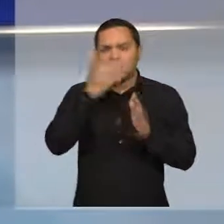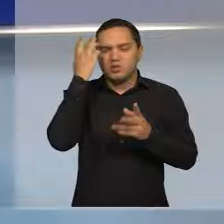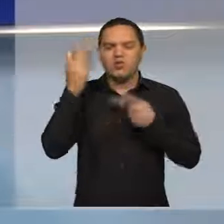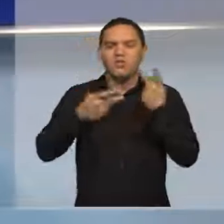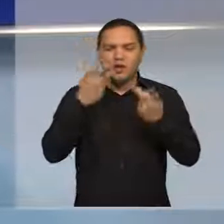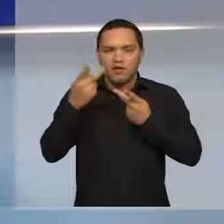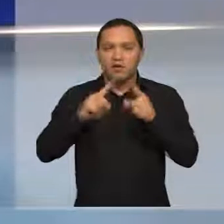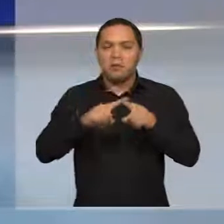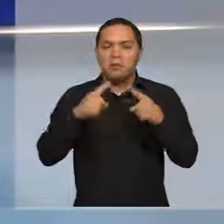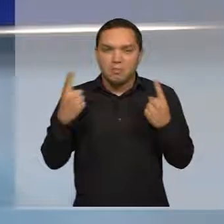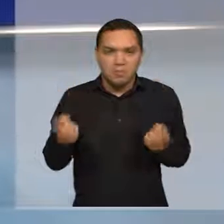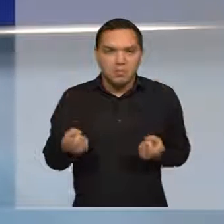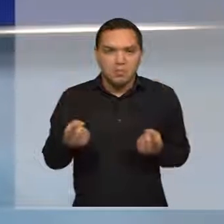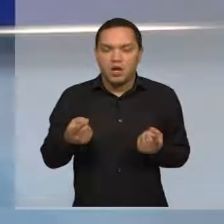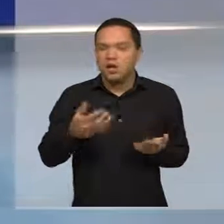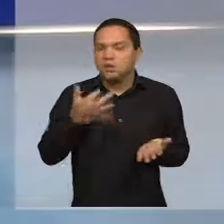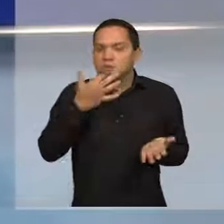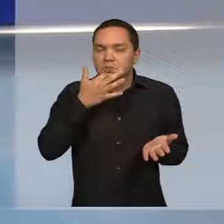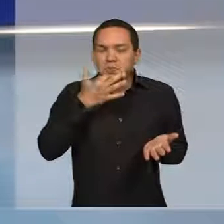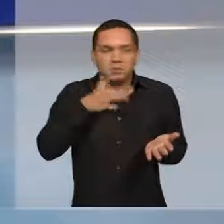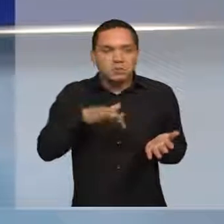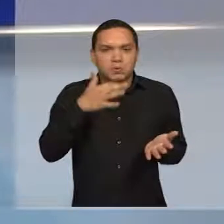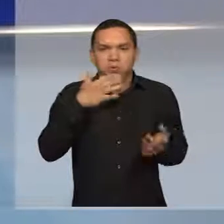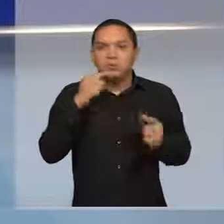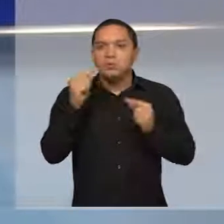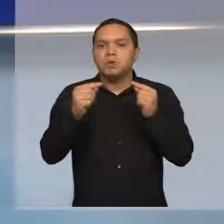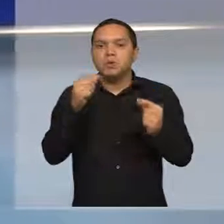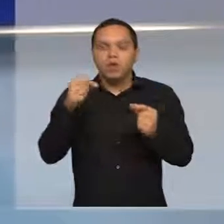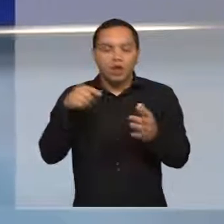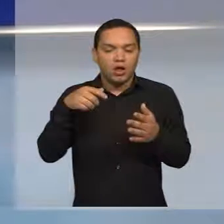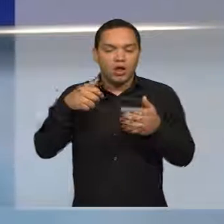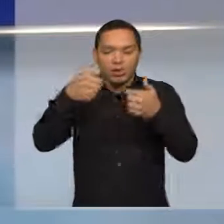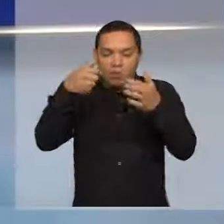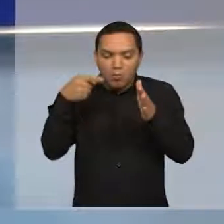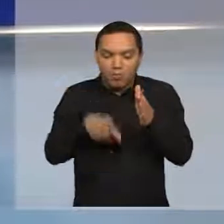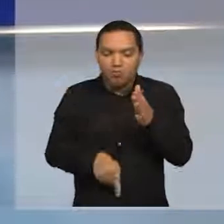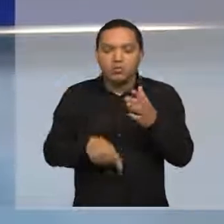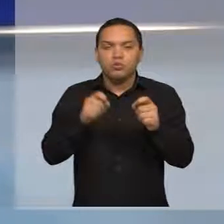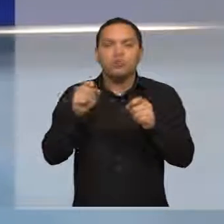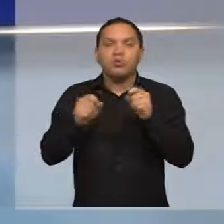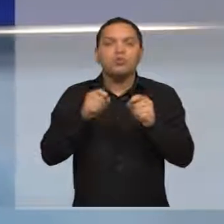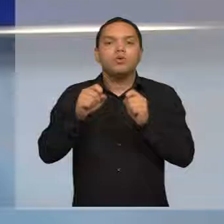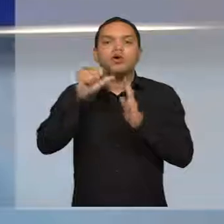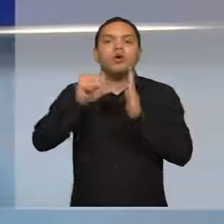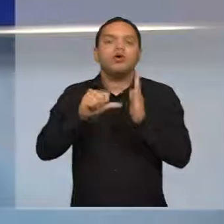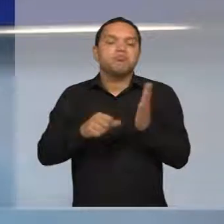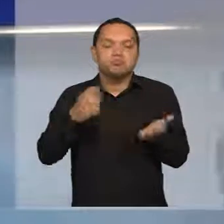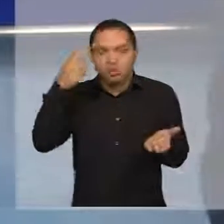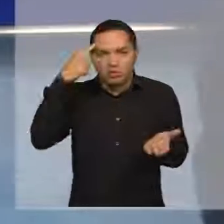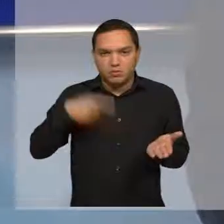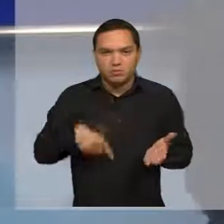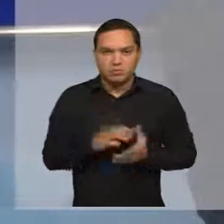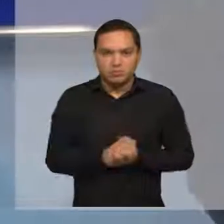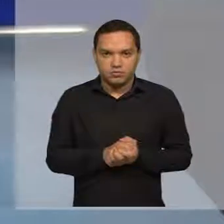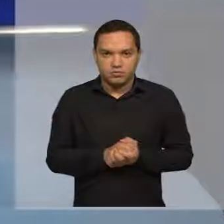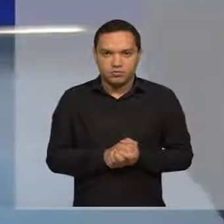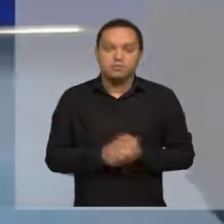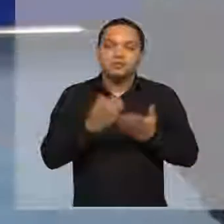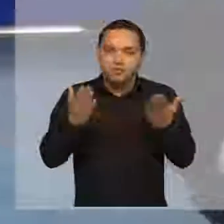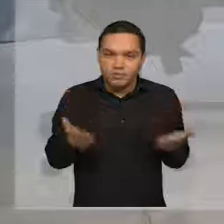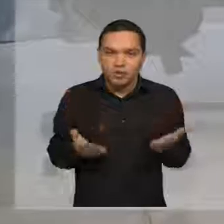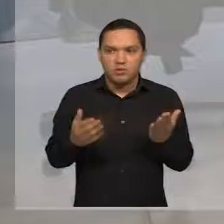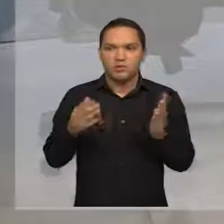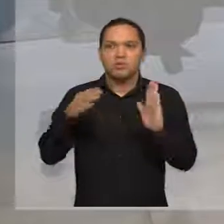se ouve falar, mas que, a rigor, não se conhece que profundidade, de que reforma se está